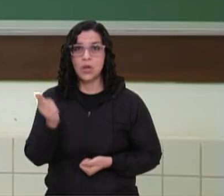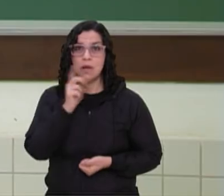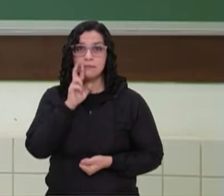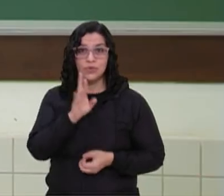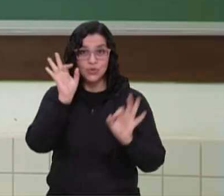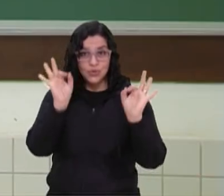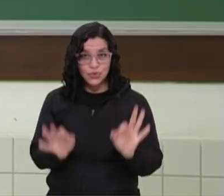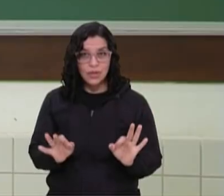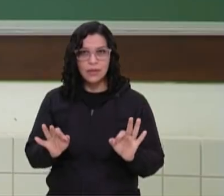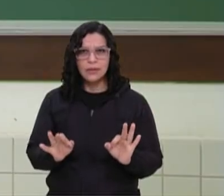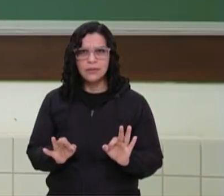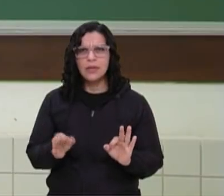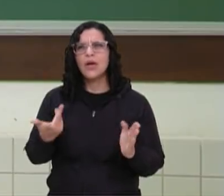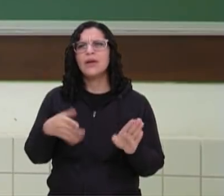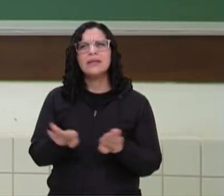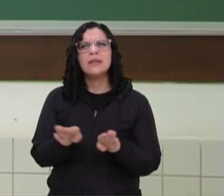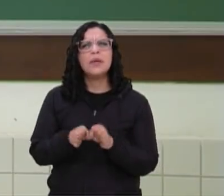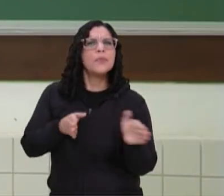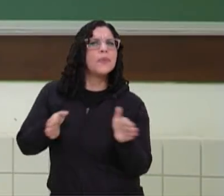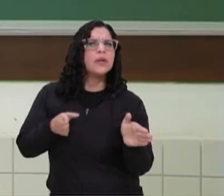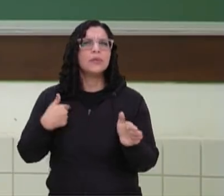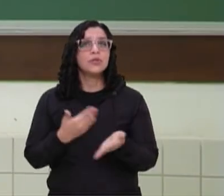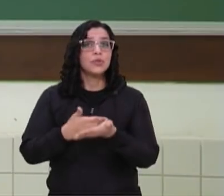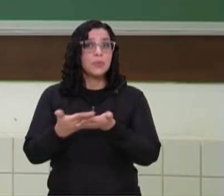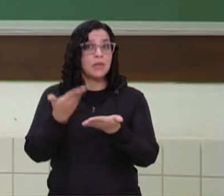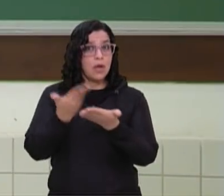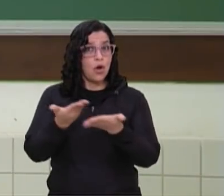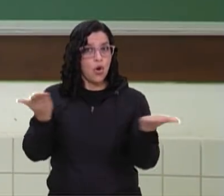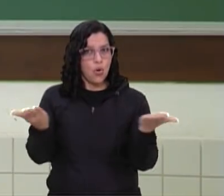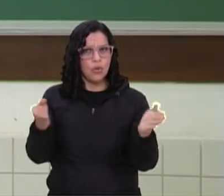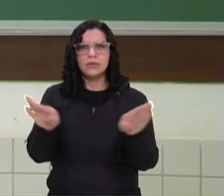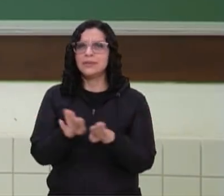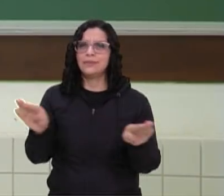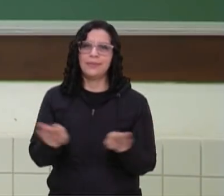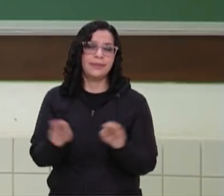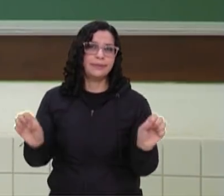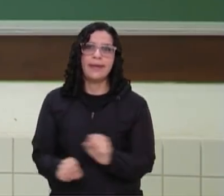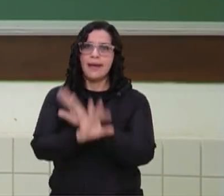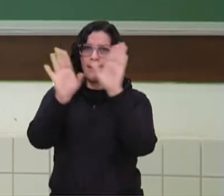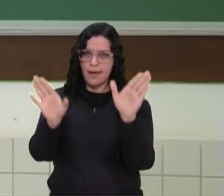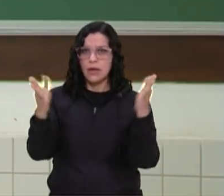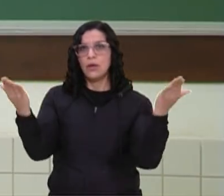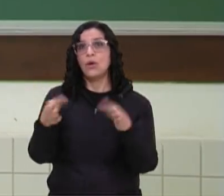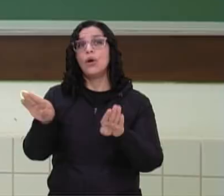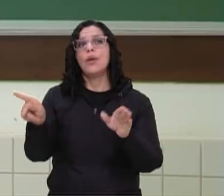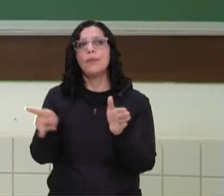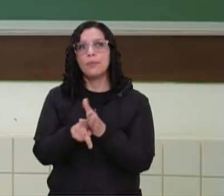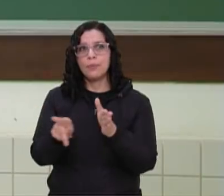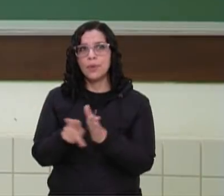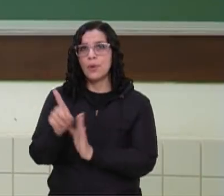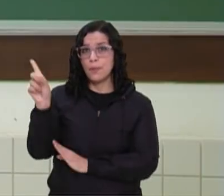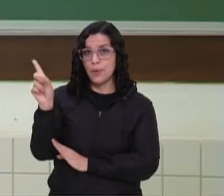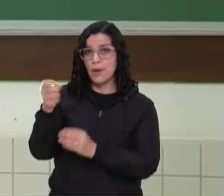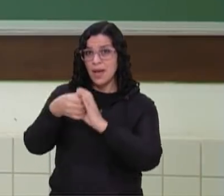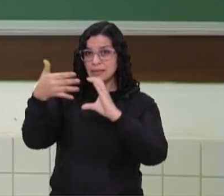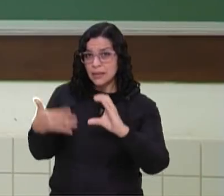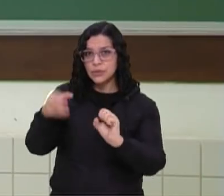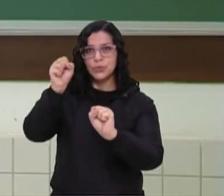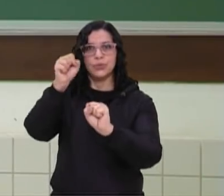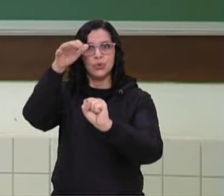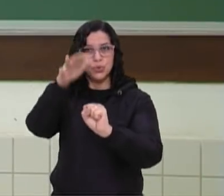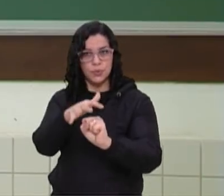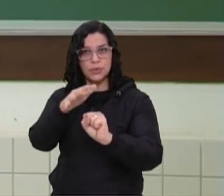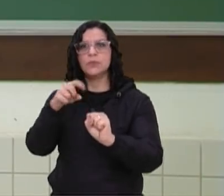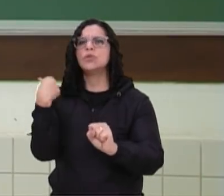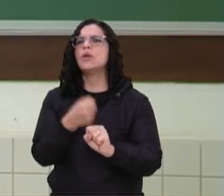Conseguiram responder? Um quiz fácil para a gente começar a aula de hoje. É claro que entre as características do iluminismo que